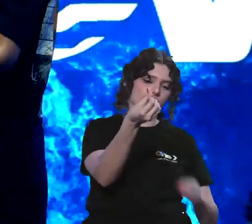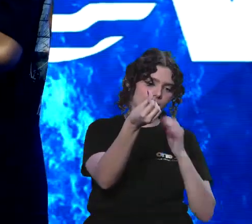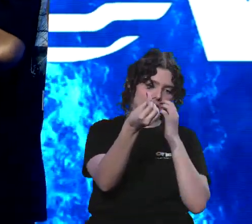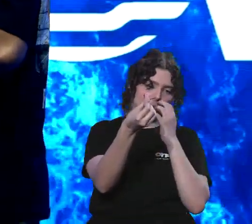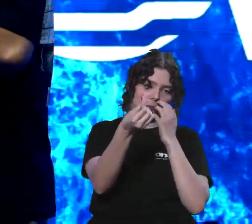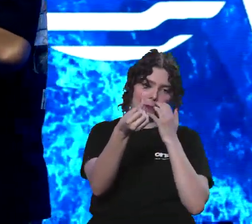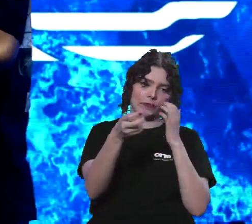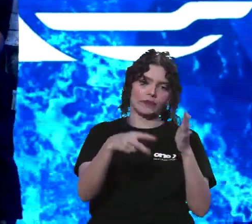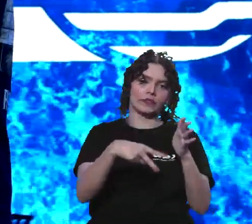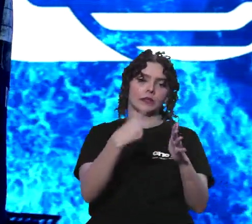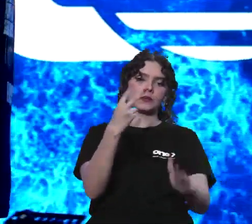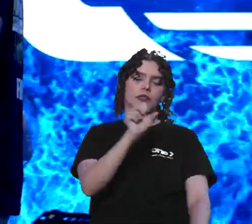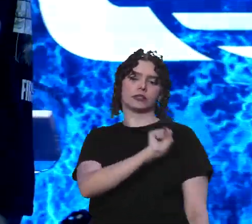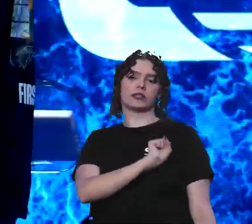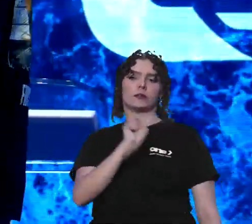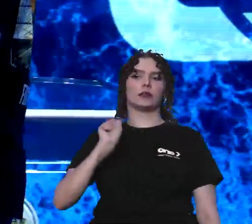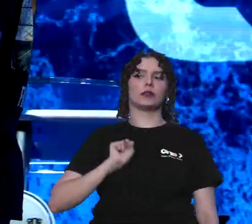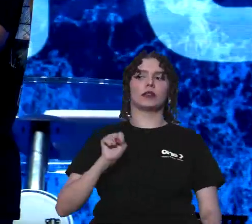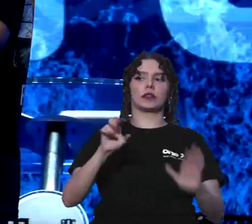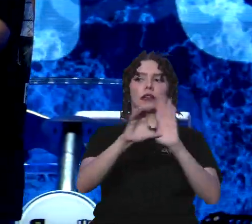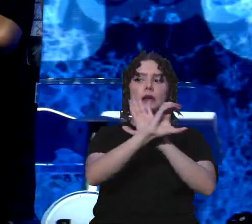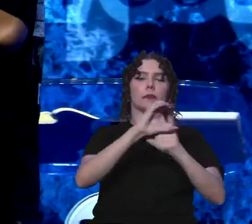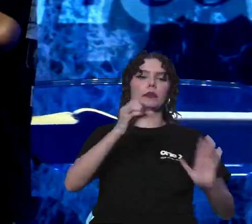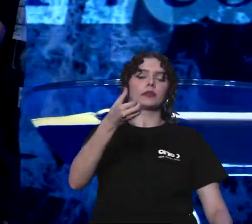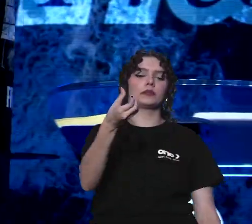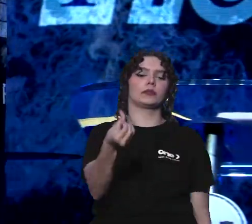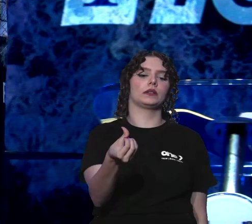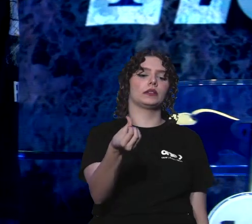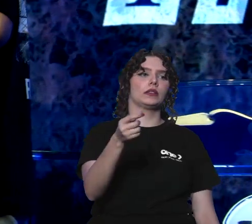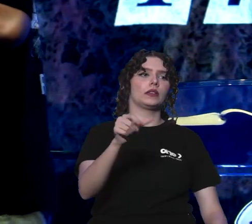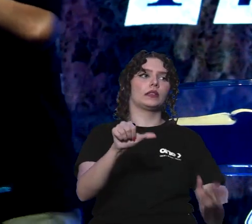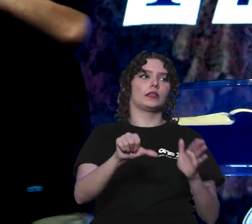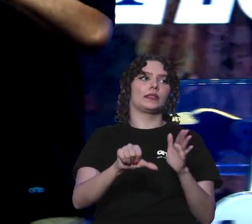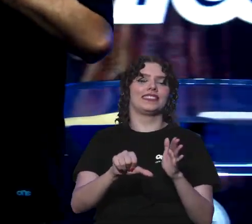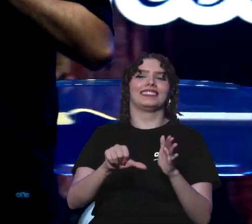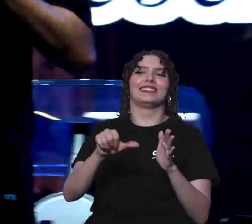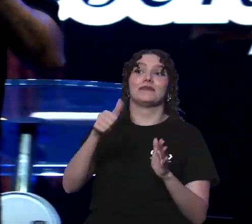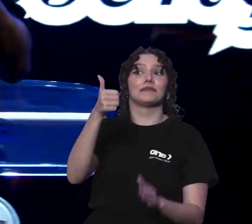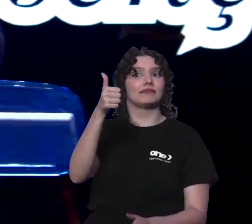2 Samuel 6. 2 Samuel fica depois de 1 Samuel.